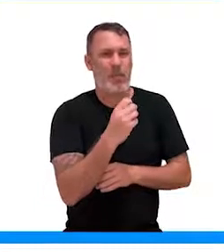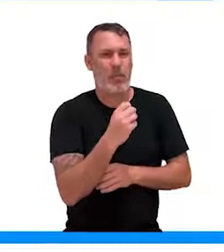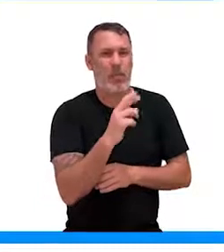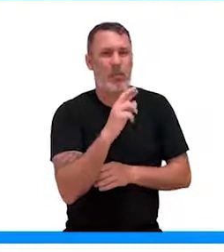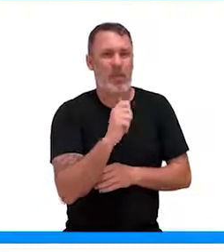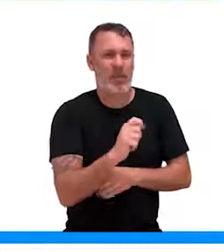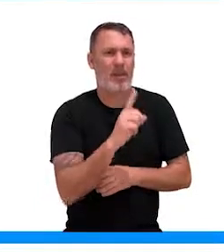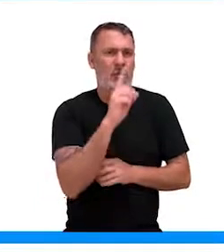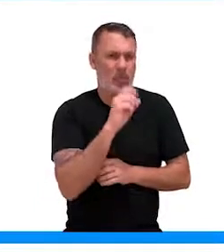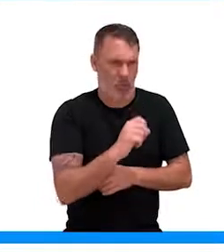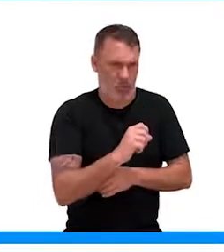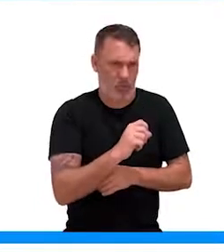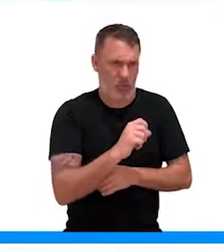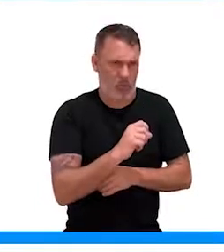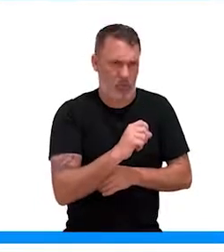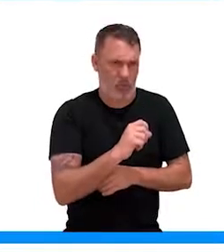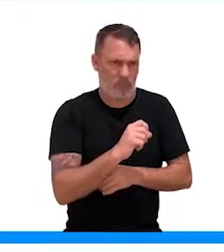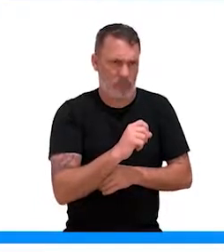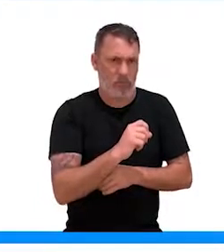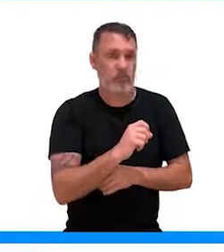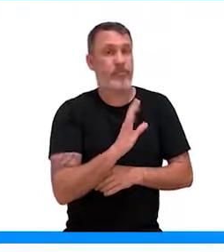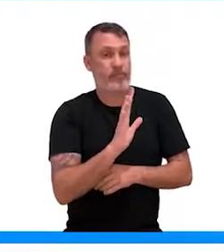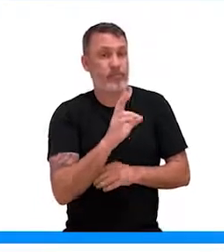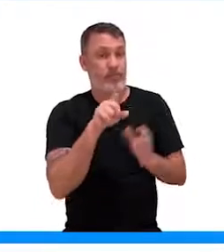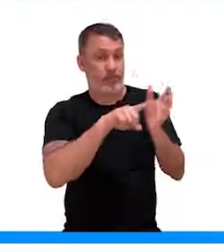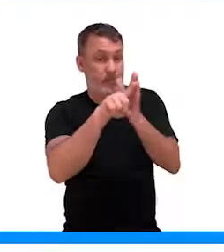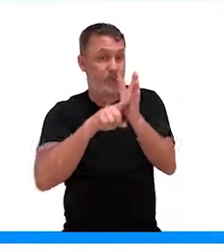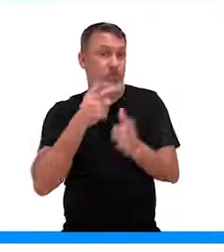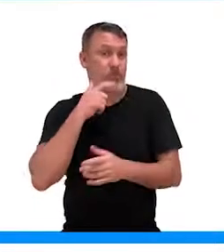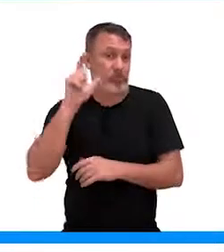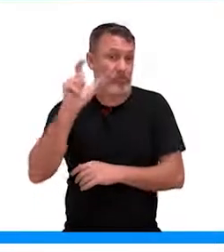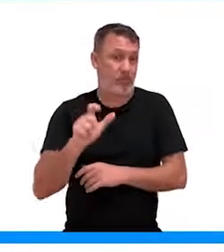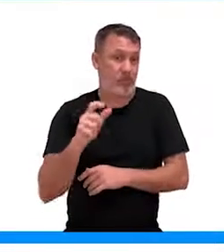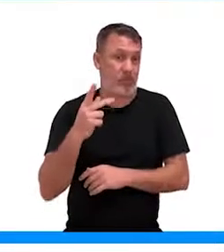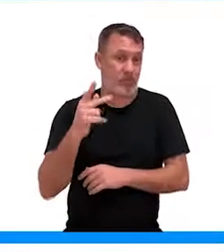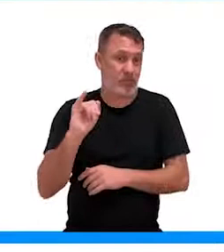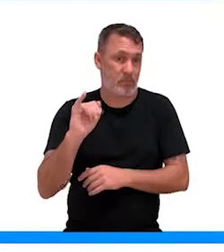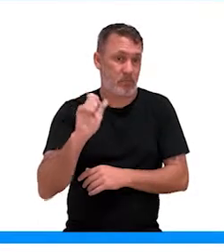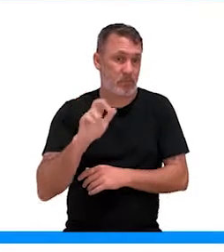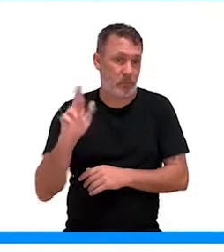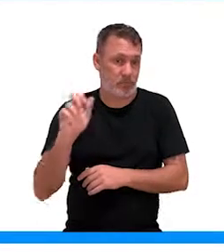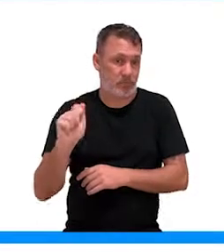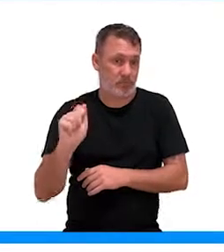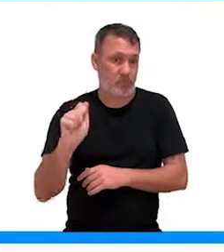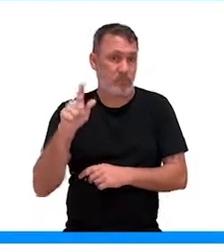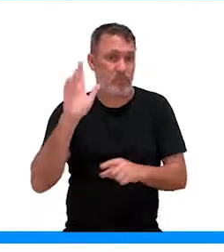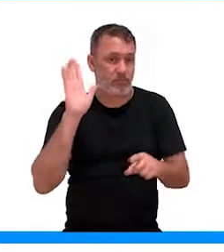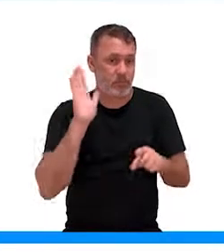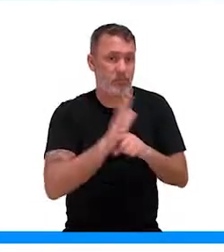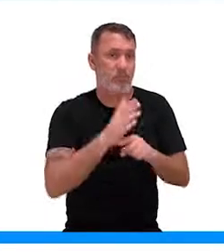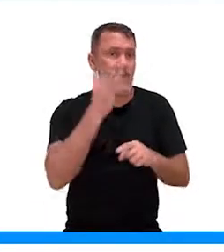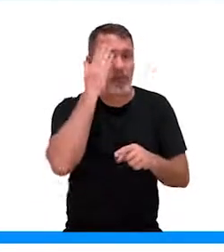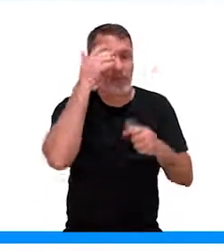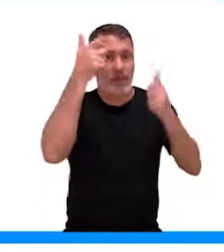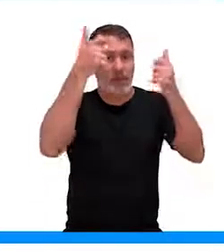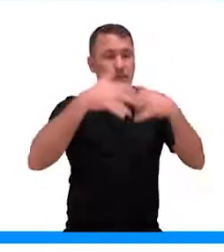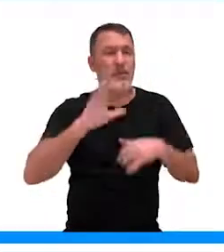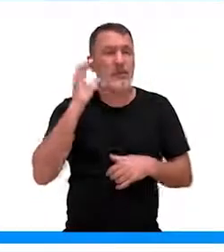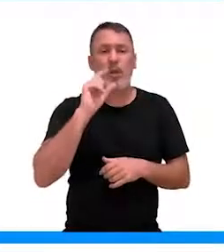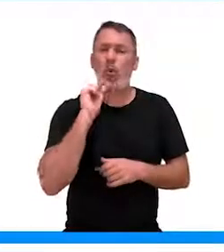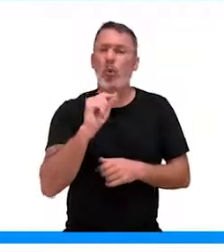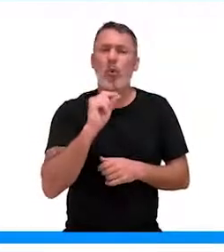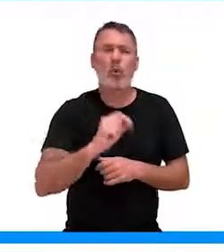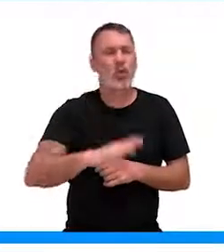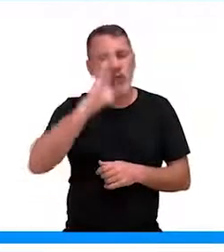evaporado. Gente, a investigação feita por Pierre Pernod contribuiu diretamente para a explicação científica sobre o que? De maneira